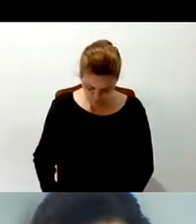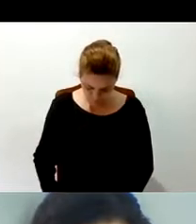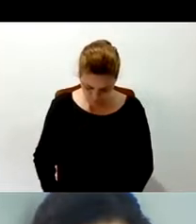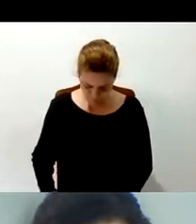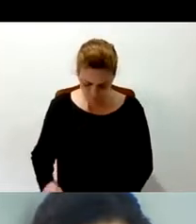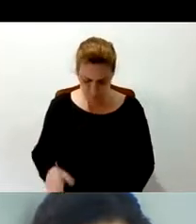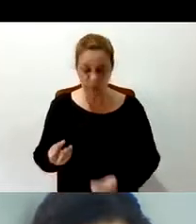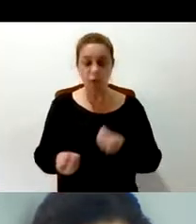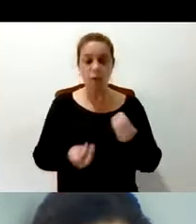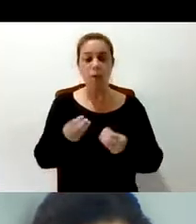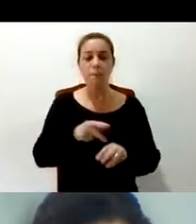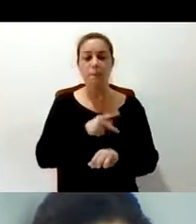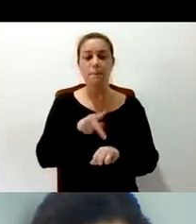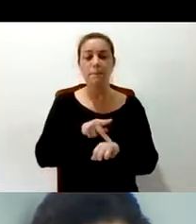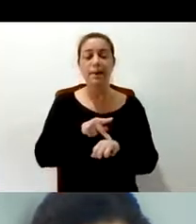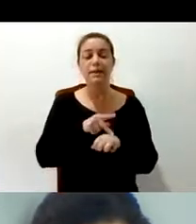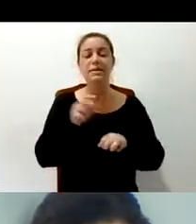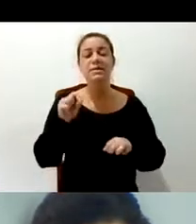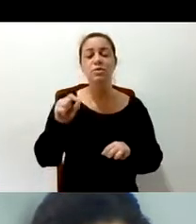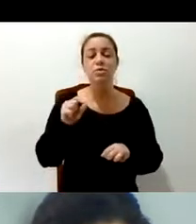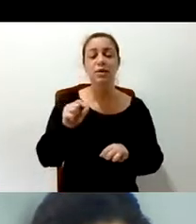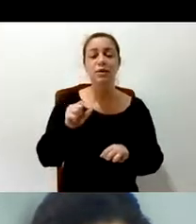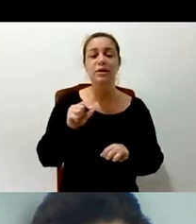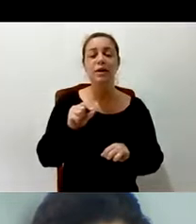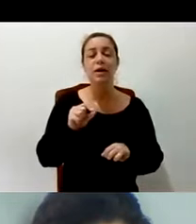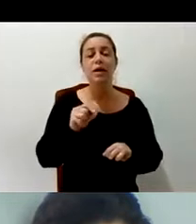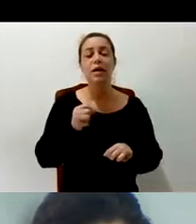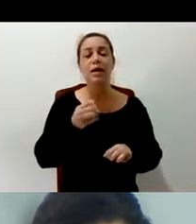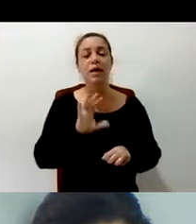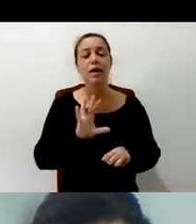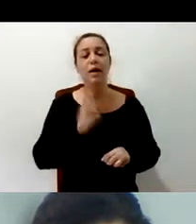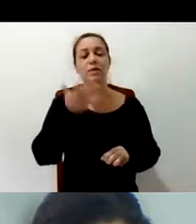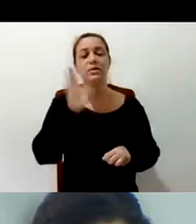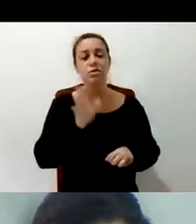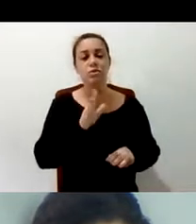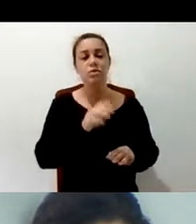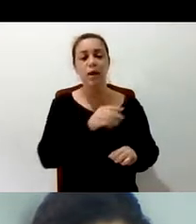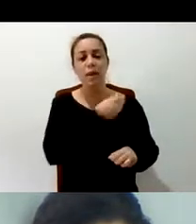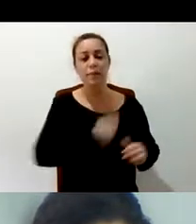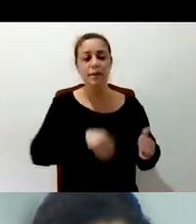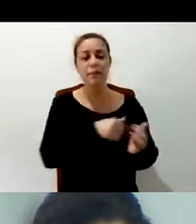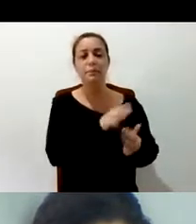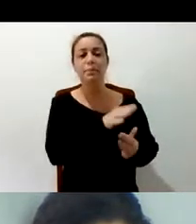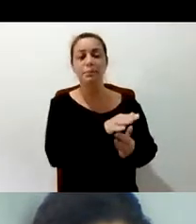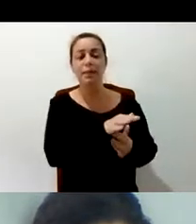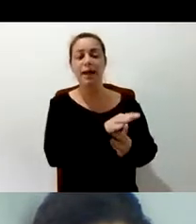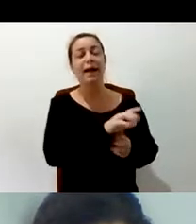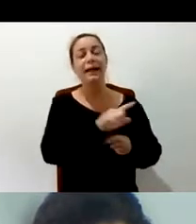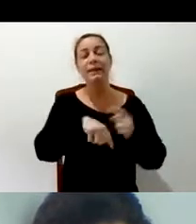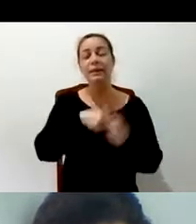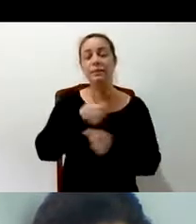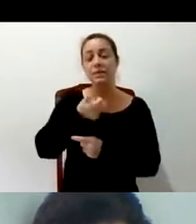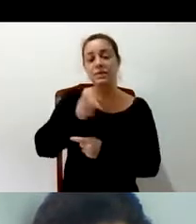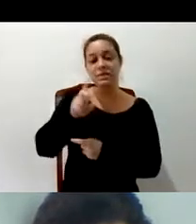após ser aprovado o impeachment de uma presidenta, 15 dias depois, fazer